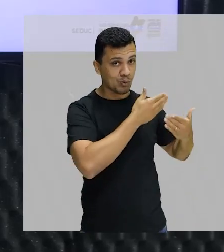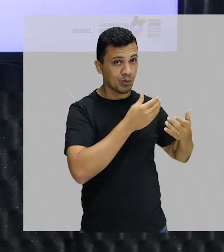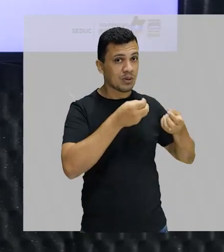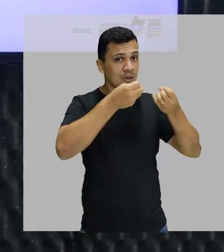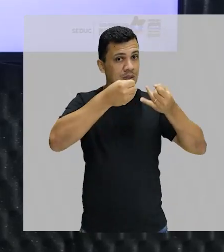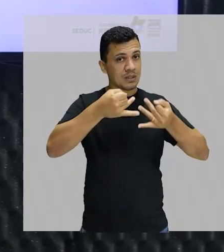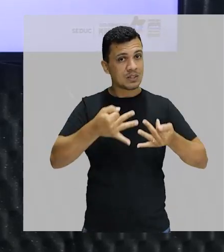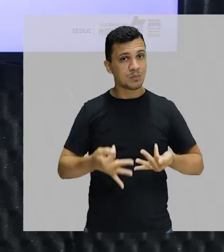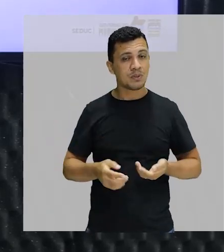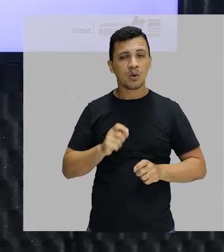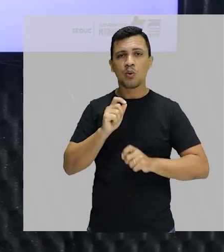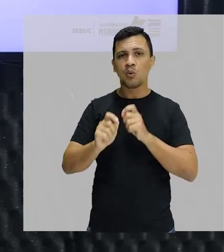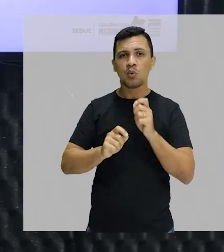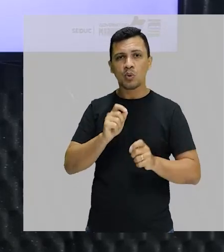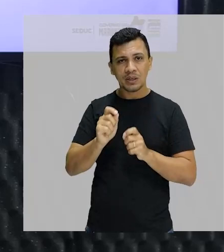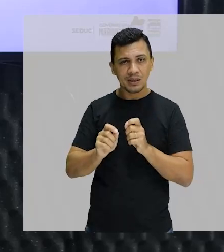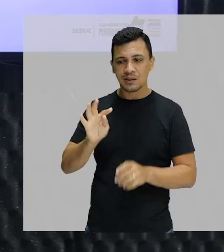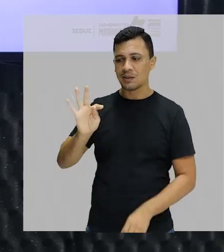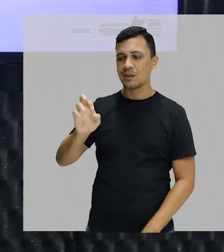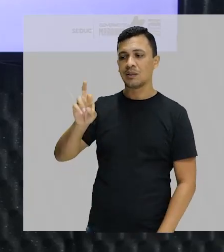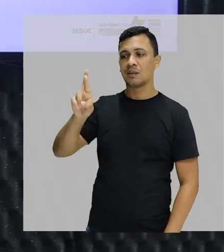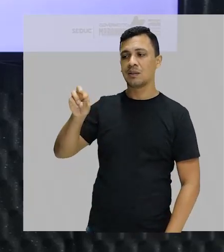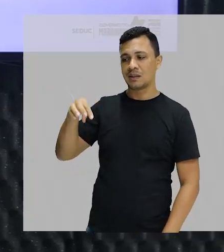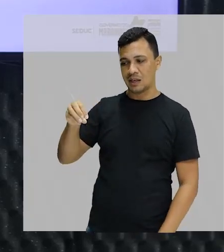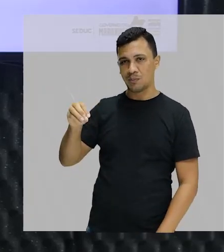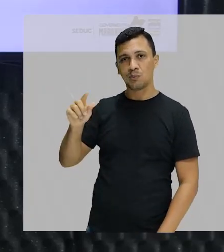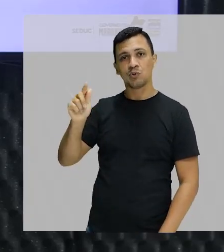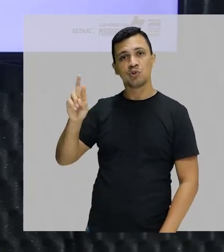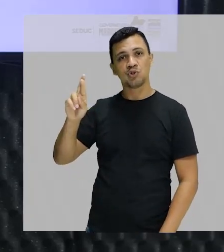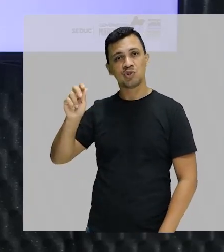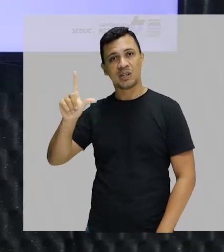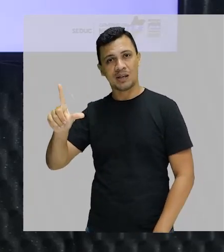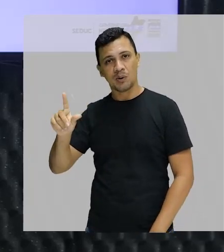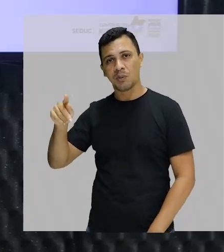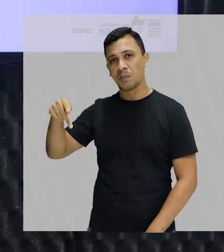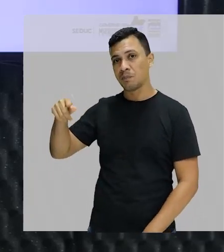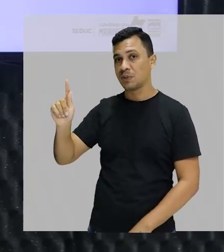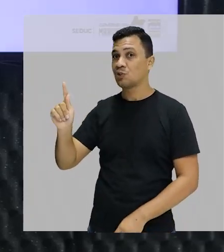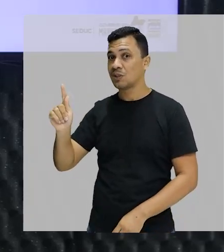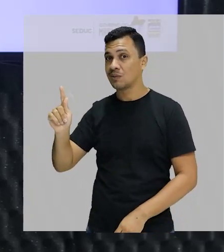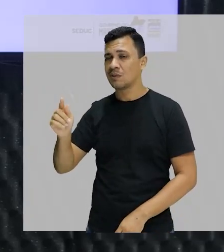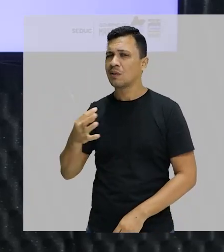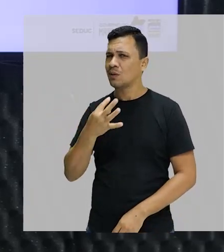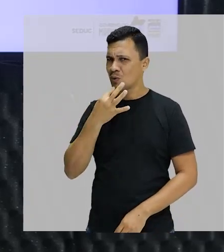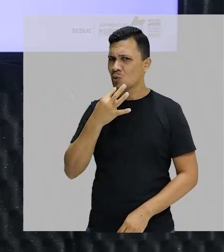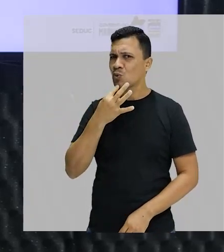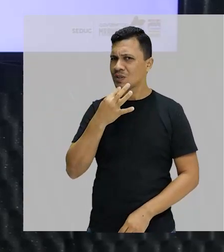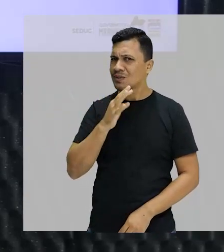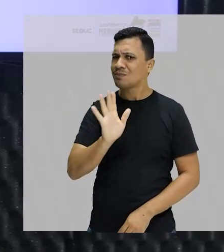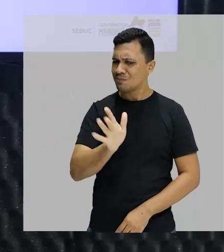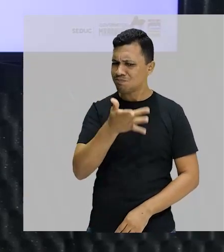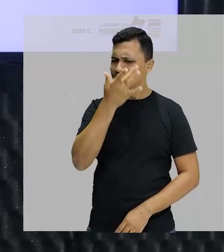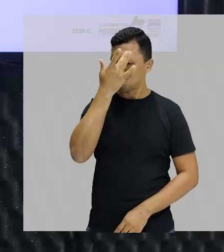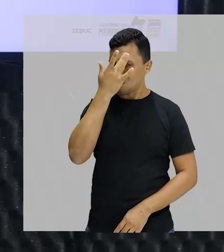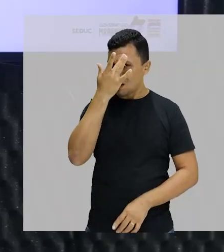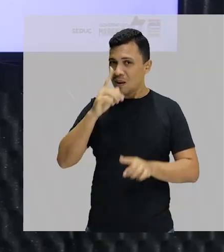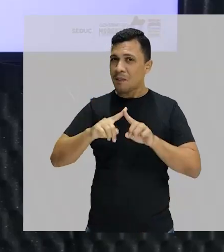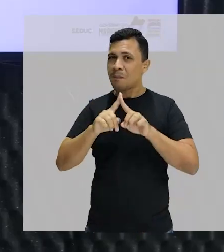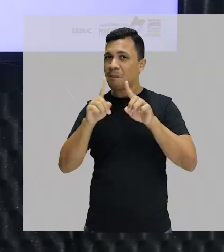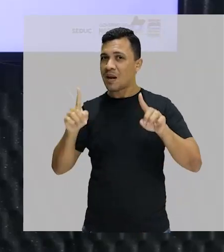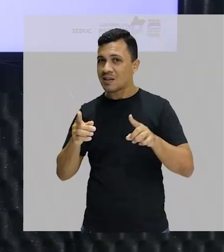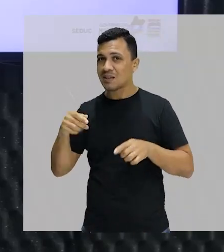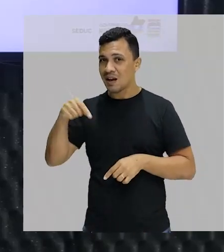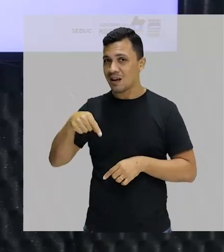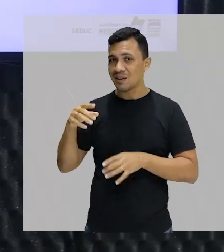falamos de termo geral de PG. Então, você deve, né, estar com esse conhecimento fresquinho, mas se não tiver, não se preocupa. Nós vamos